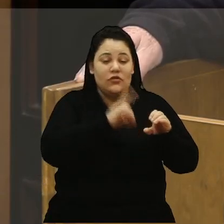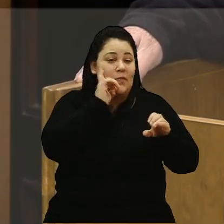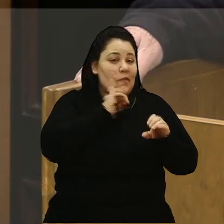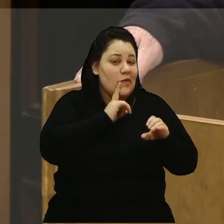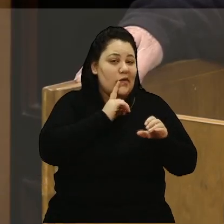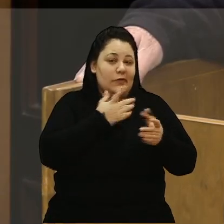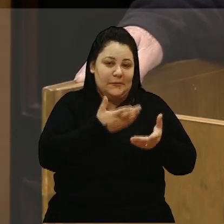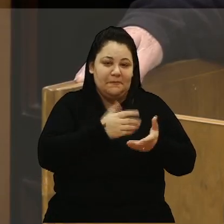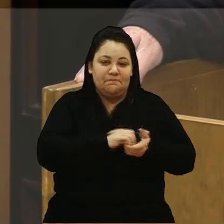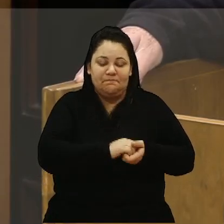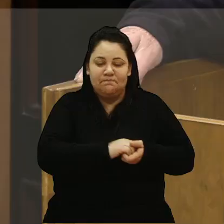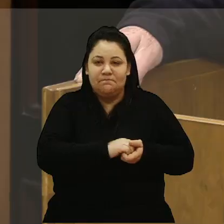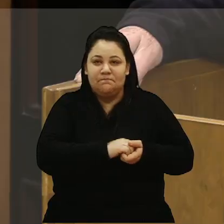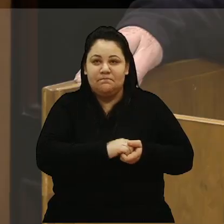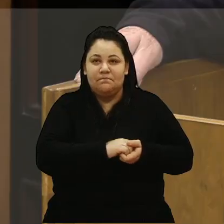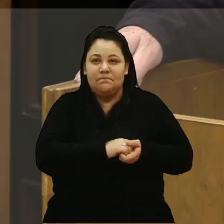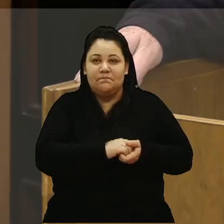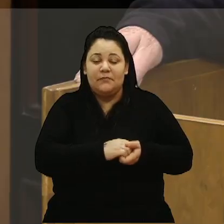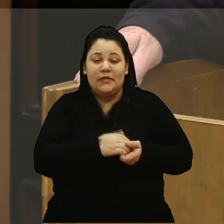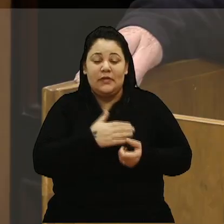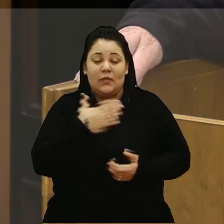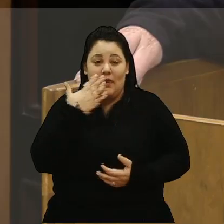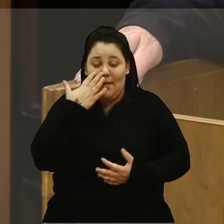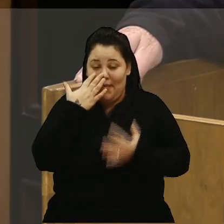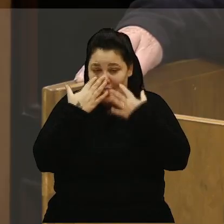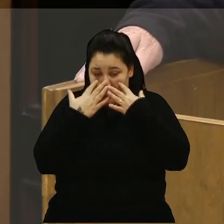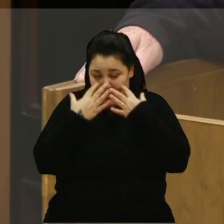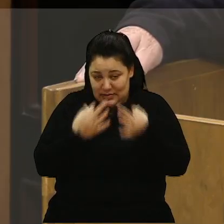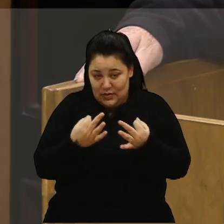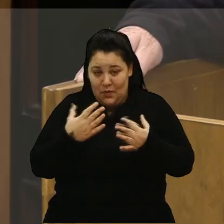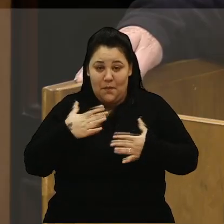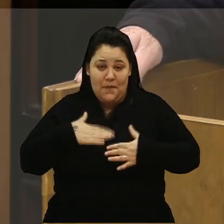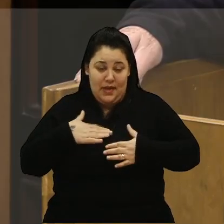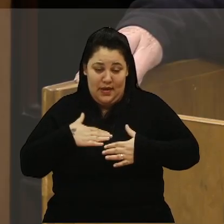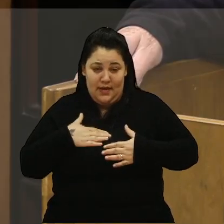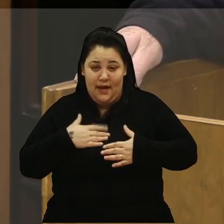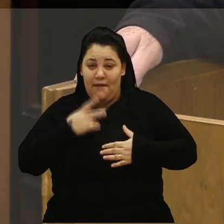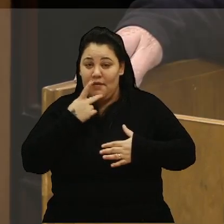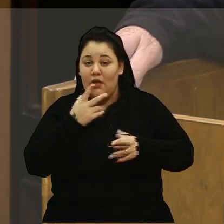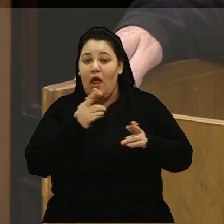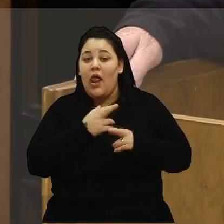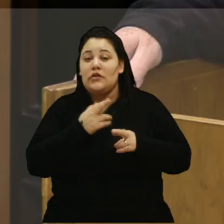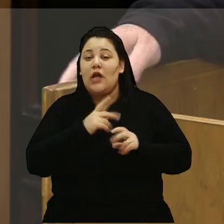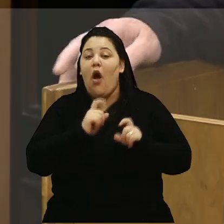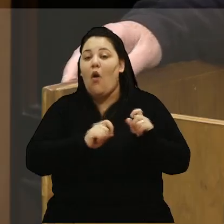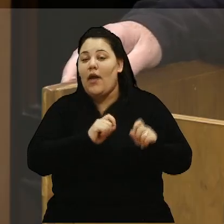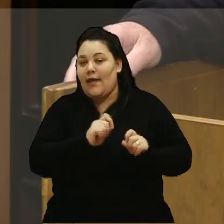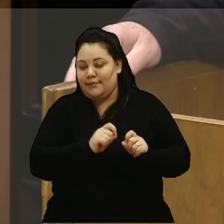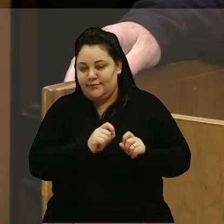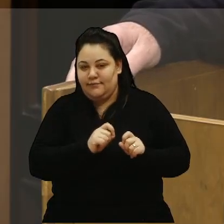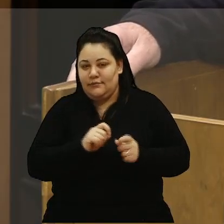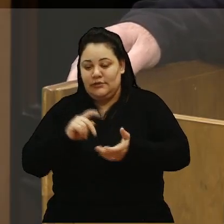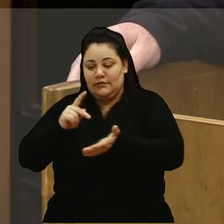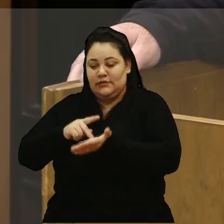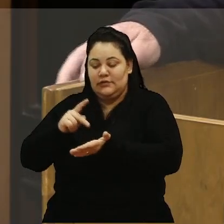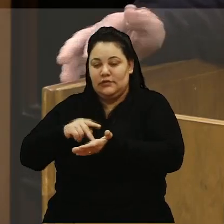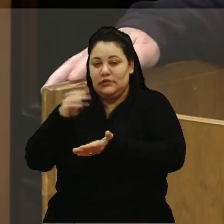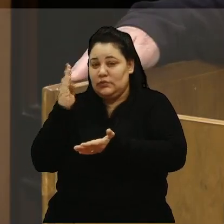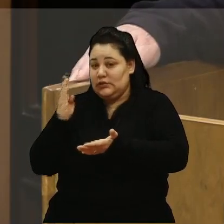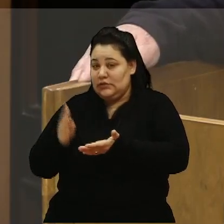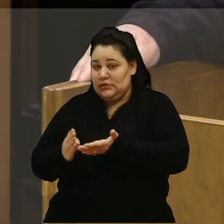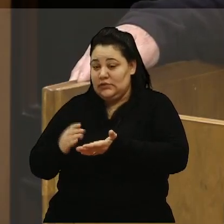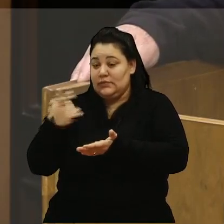Então, o meu chamamento aqui é do ponto de vista de que, de fato, os brasileiros têm que